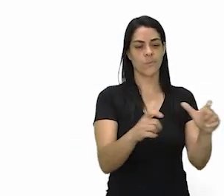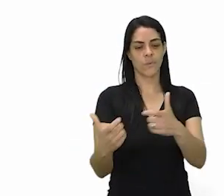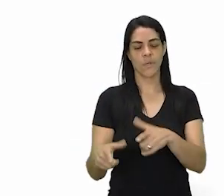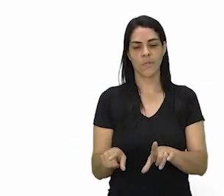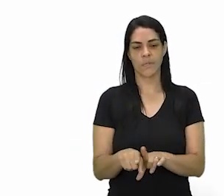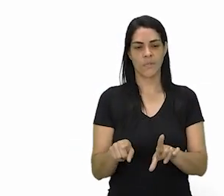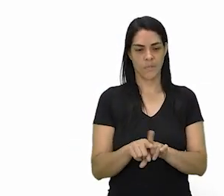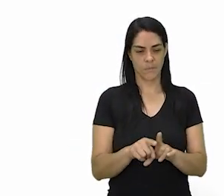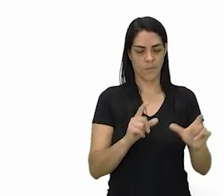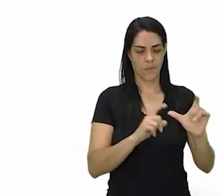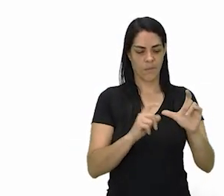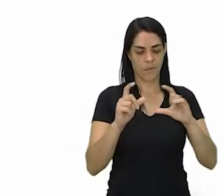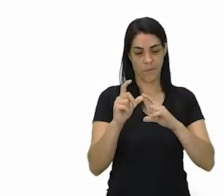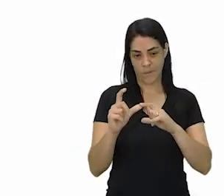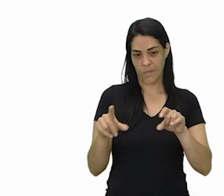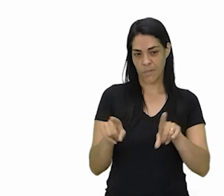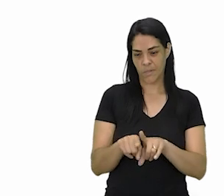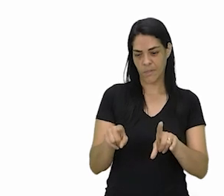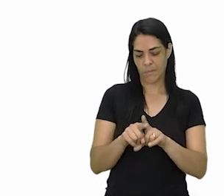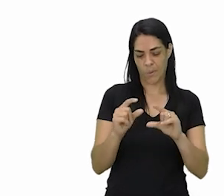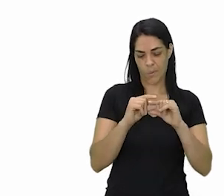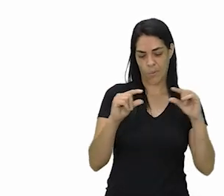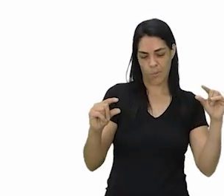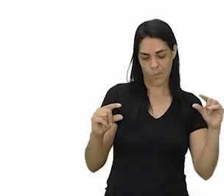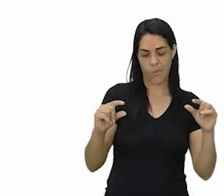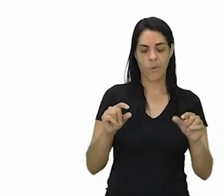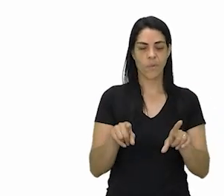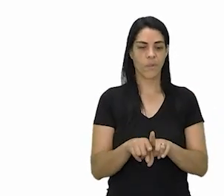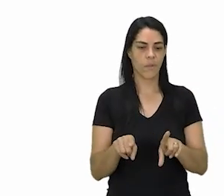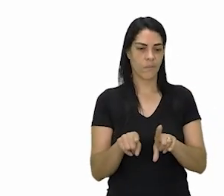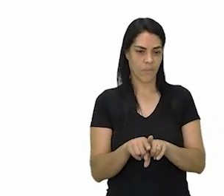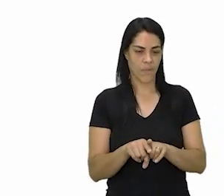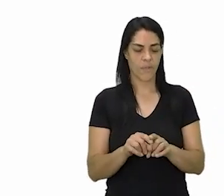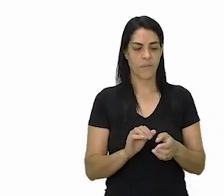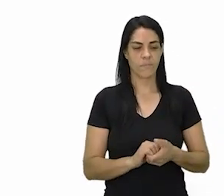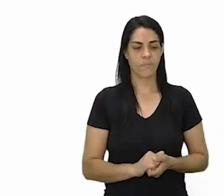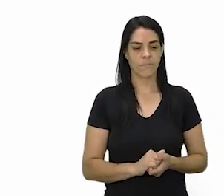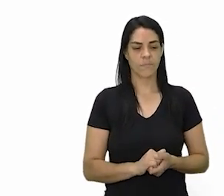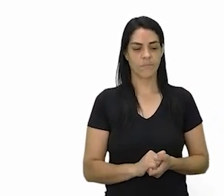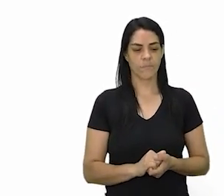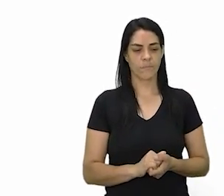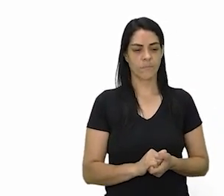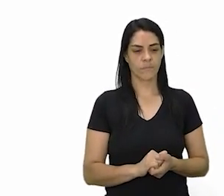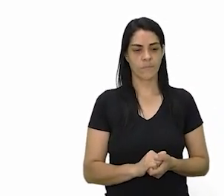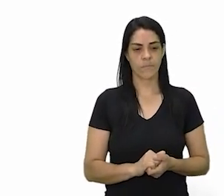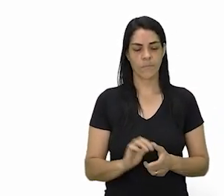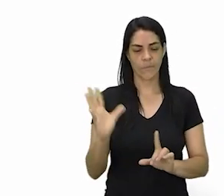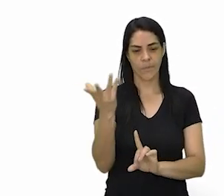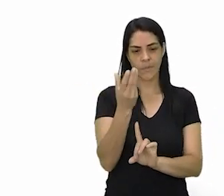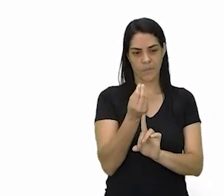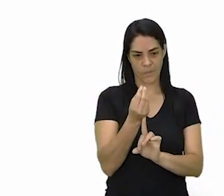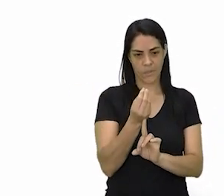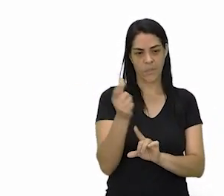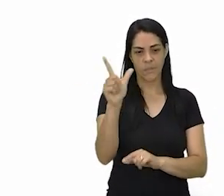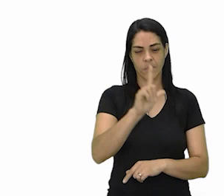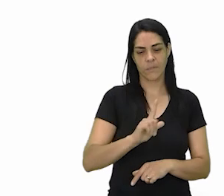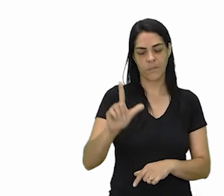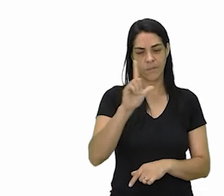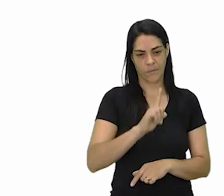as quadrinhas e as tirinhas, os quadrinhos e as tirinhas no campo artístico literário,